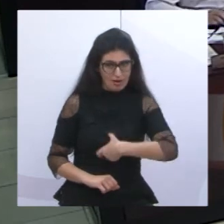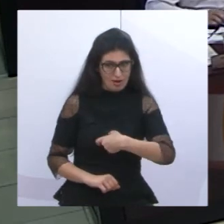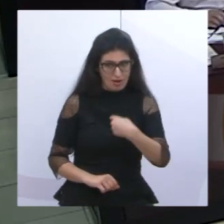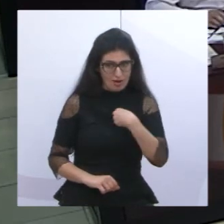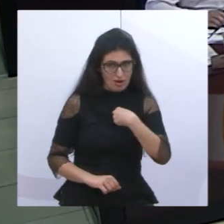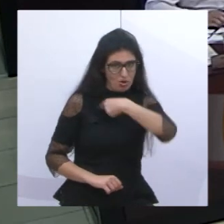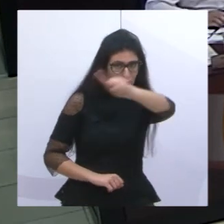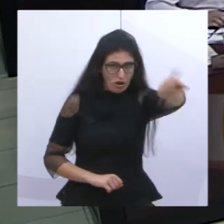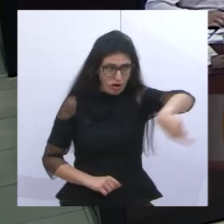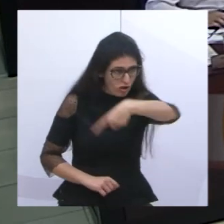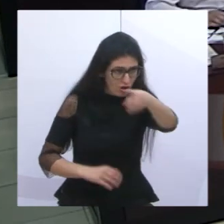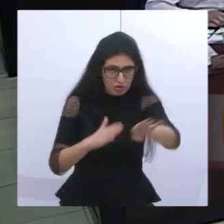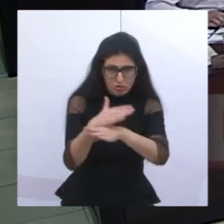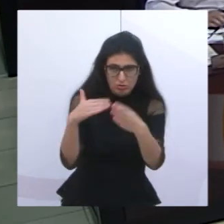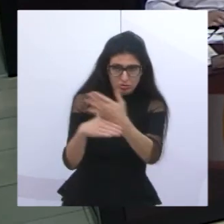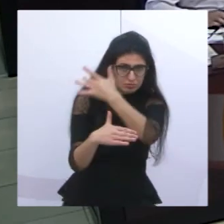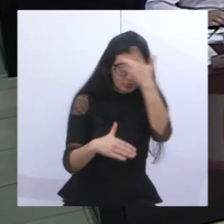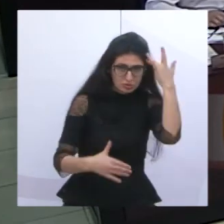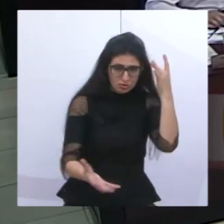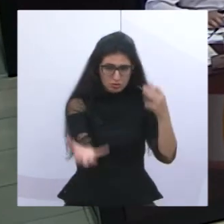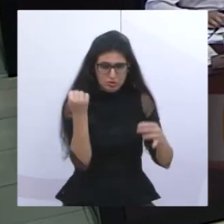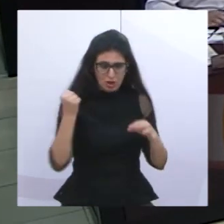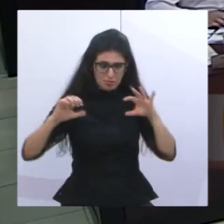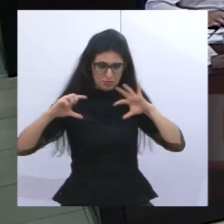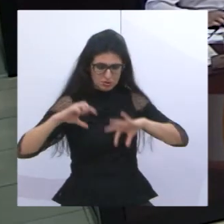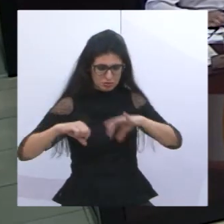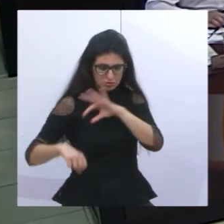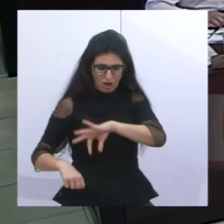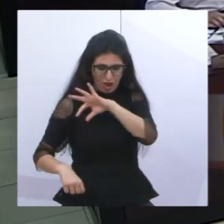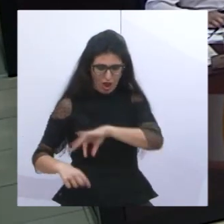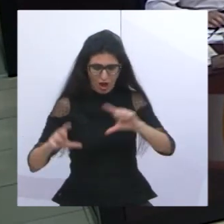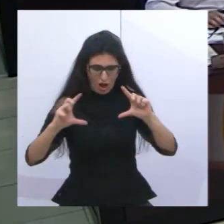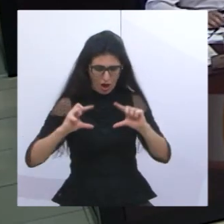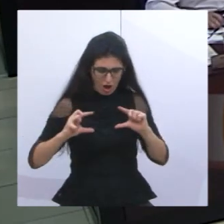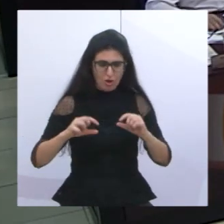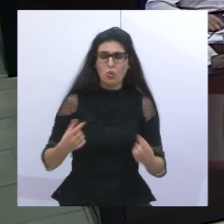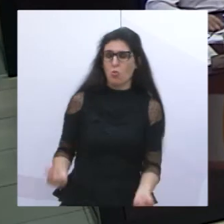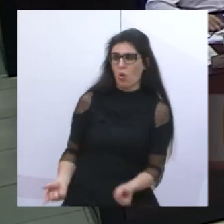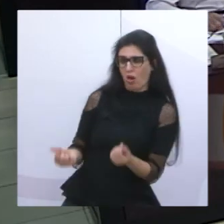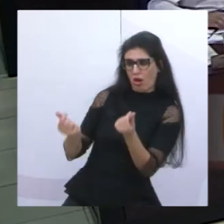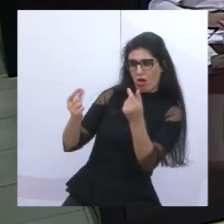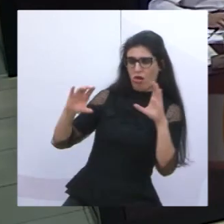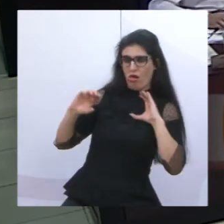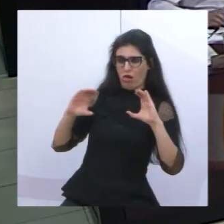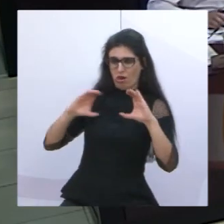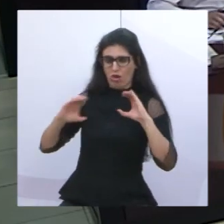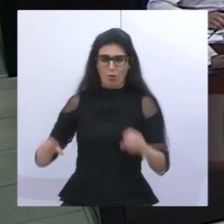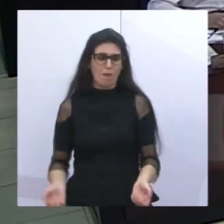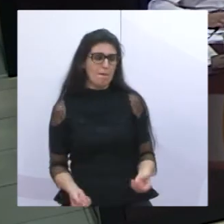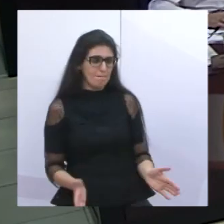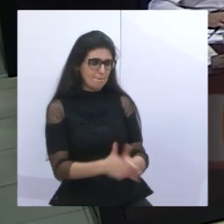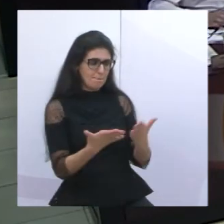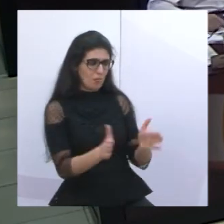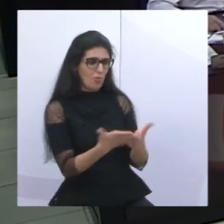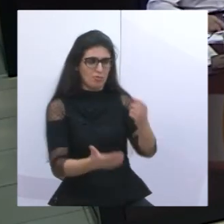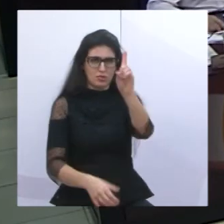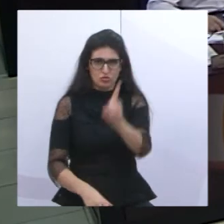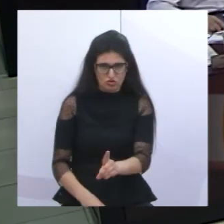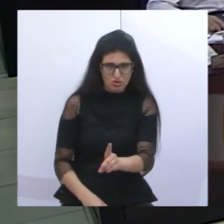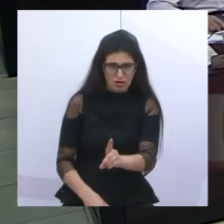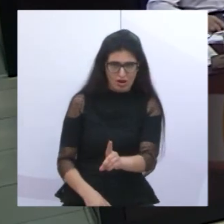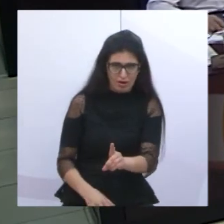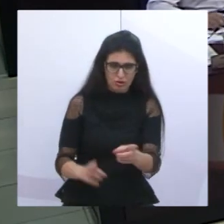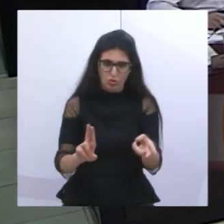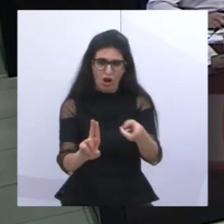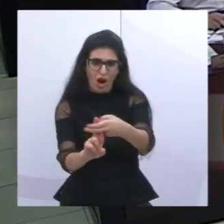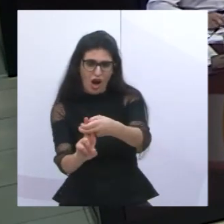todo cidadão, assalariado ou não, rico ou pobre, temos o direito garantido para fazer o cartão